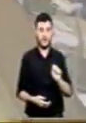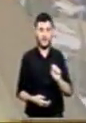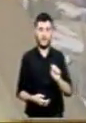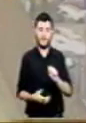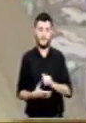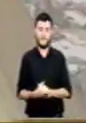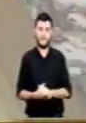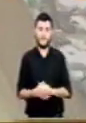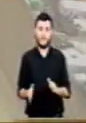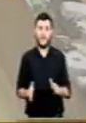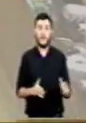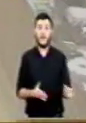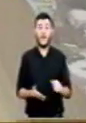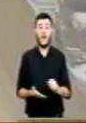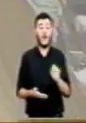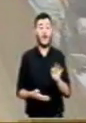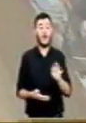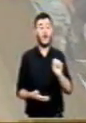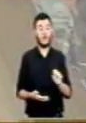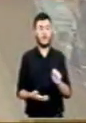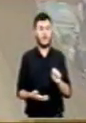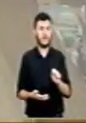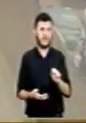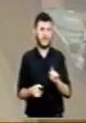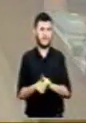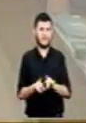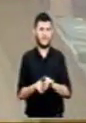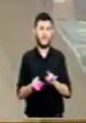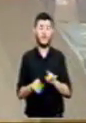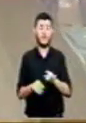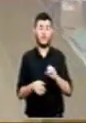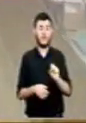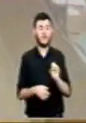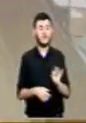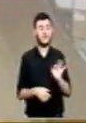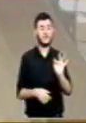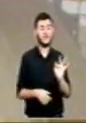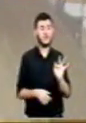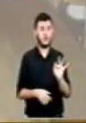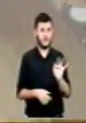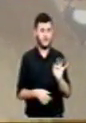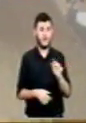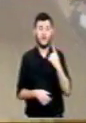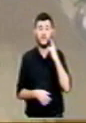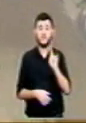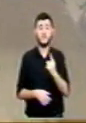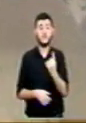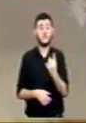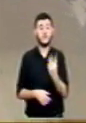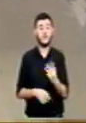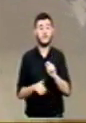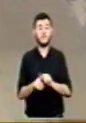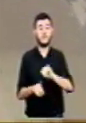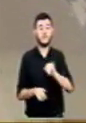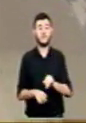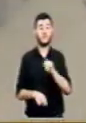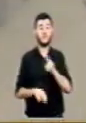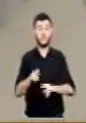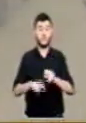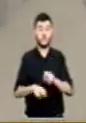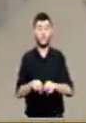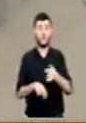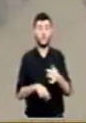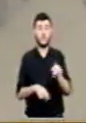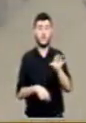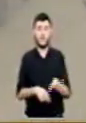da 22ª Sessão Extraordinária do Plenário do Supremo Tribunal Federal, dada em 13 de junho de 2019. Presidência do